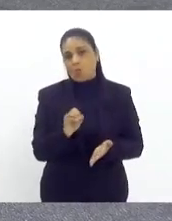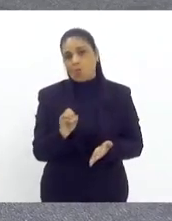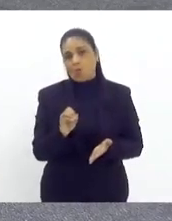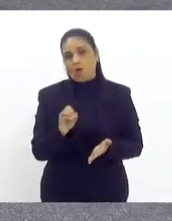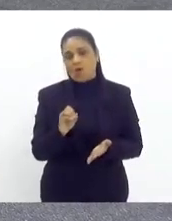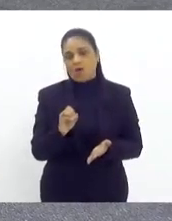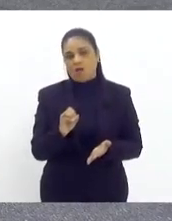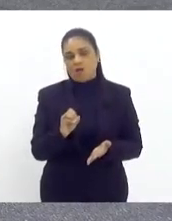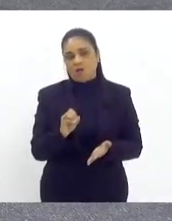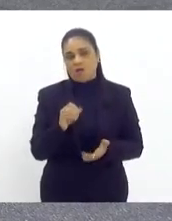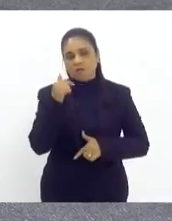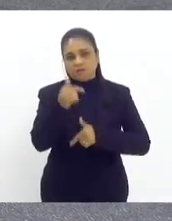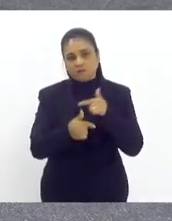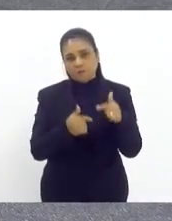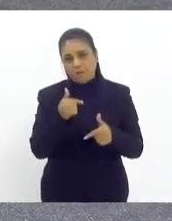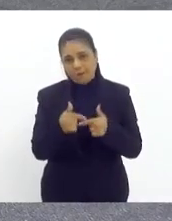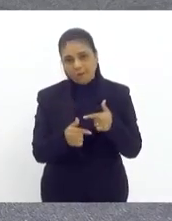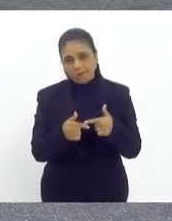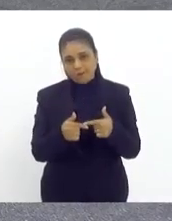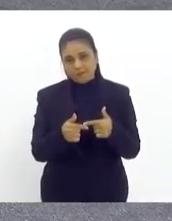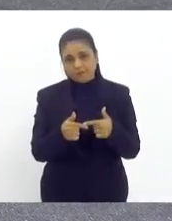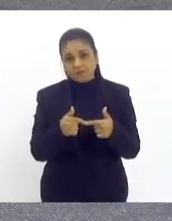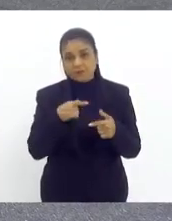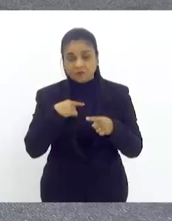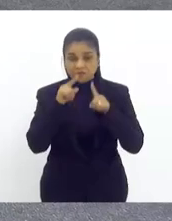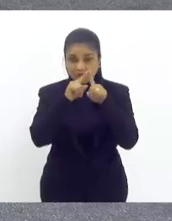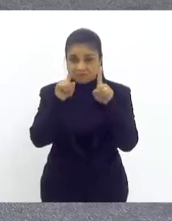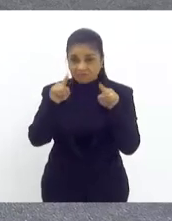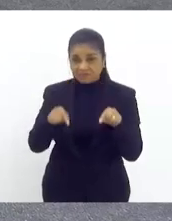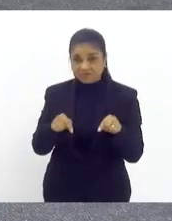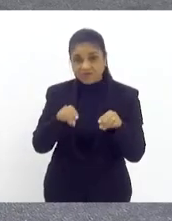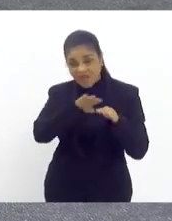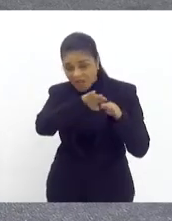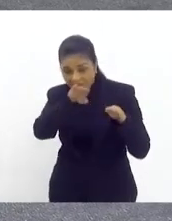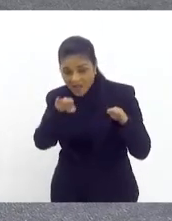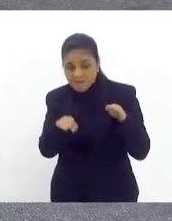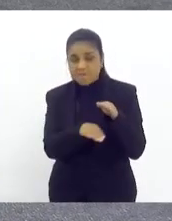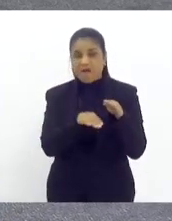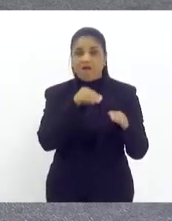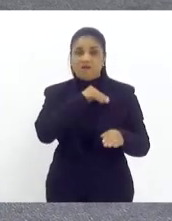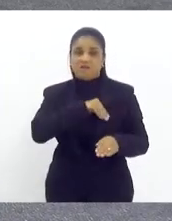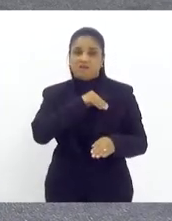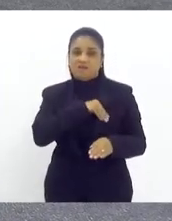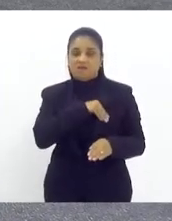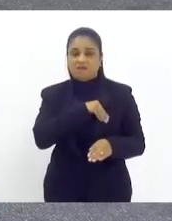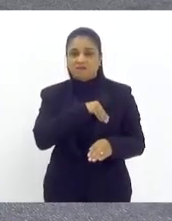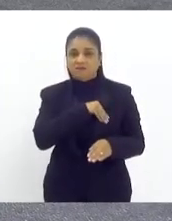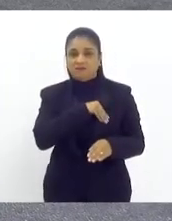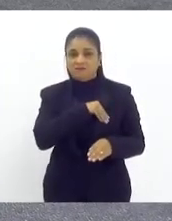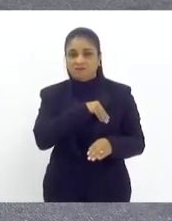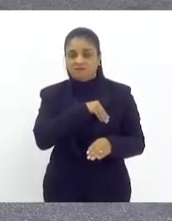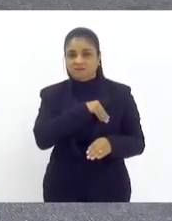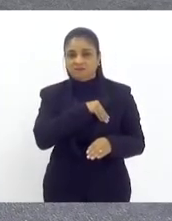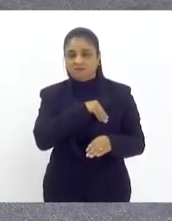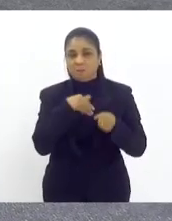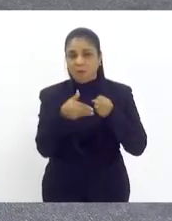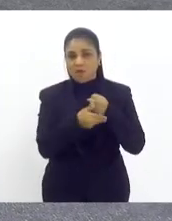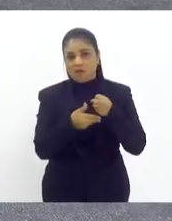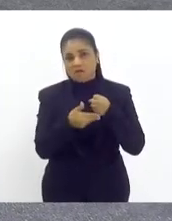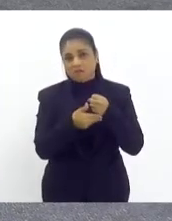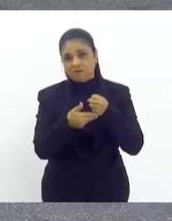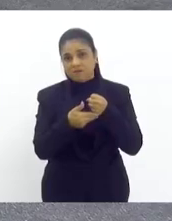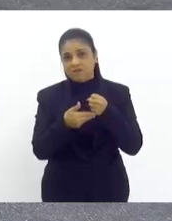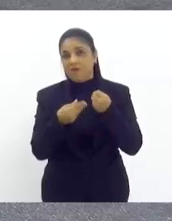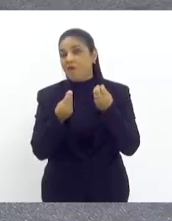o dever de casa nós temos servidores que ganham abaixo do salário mínimo então ele não